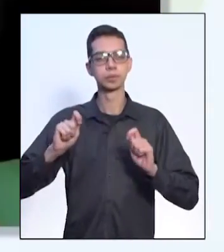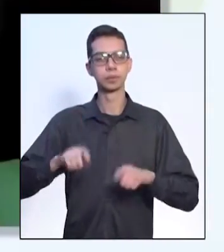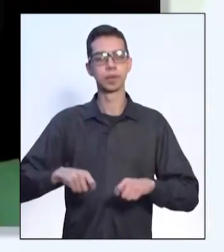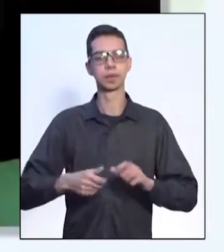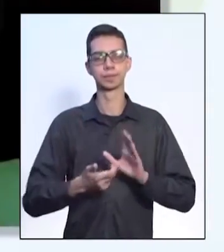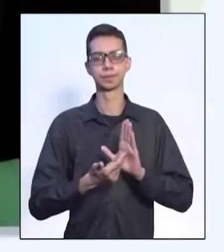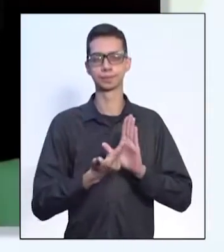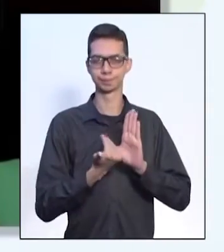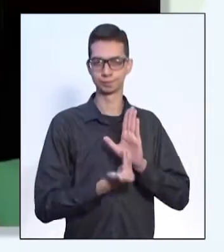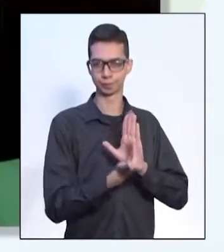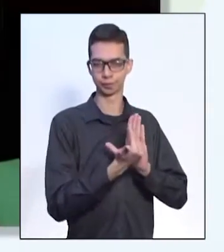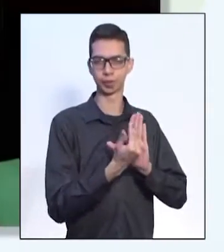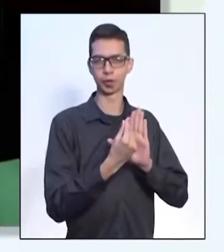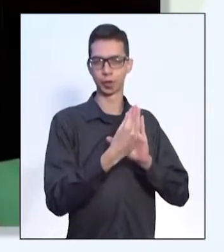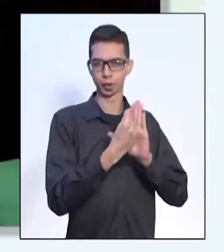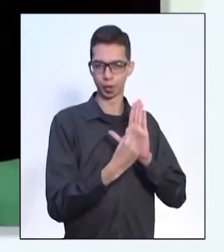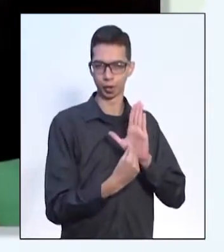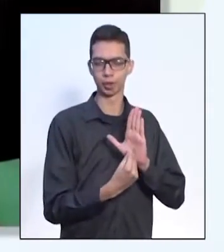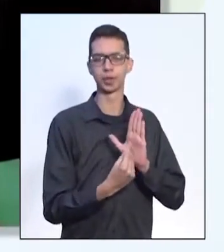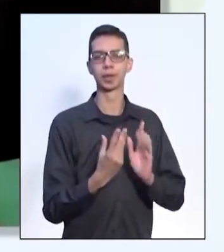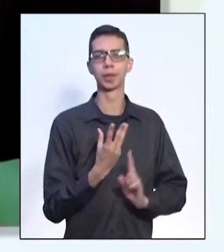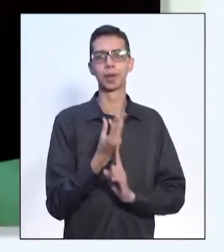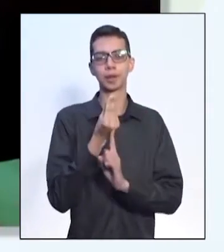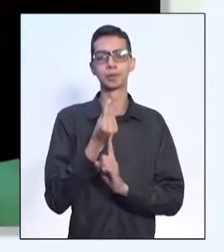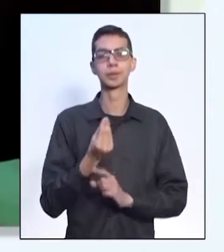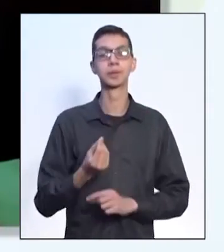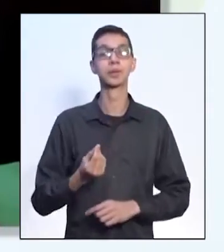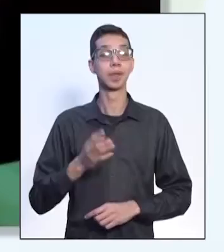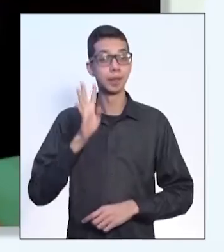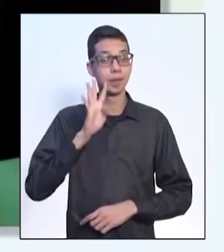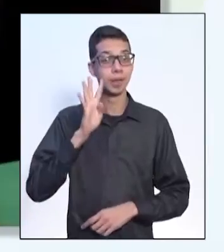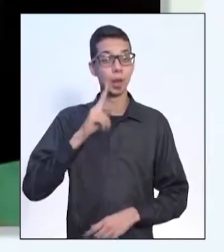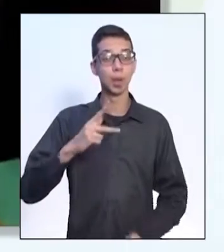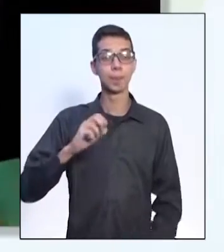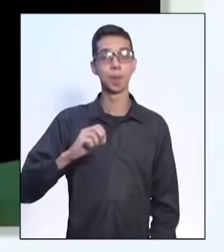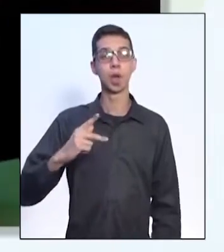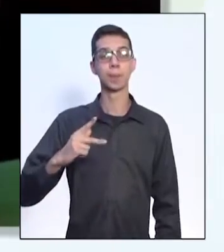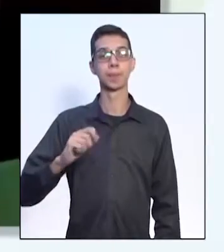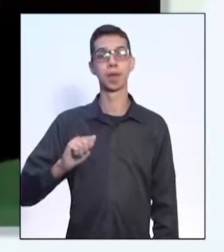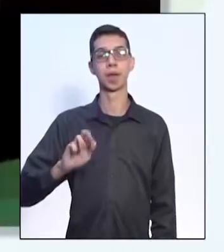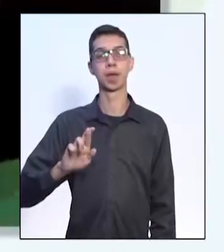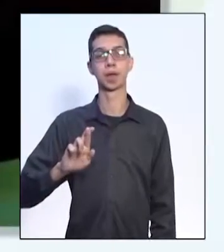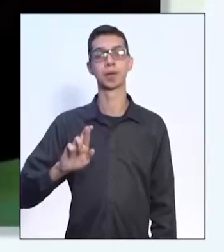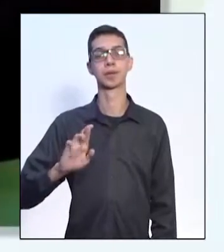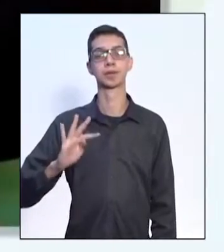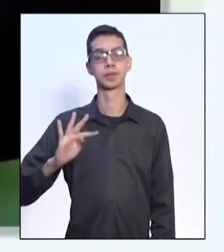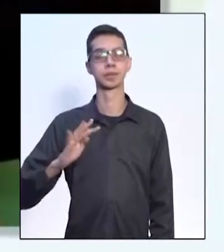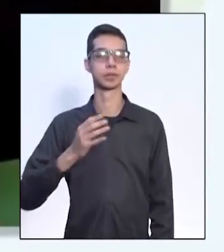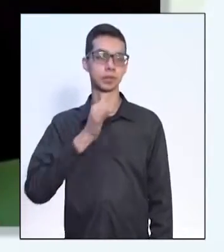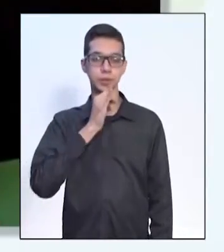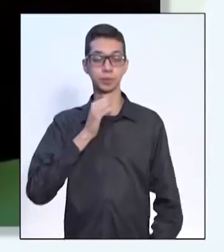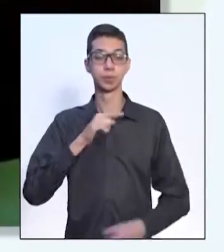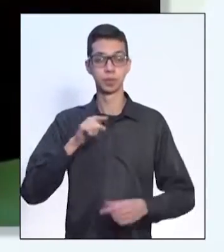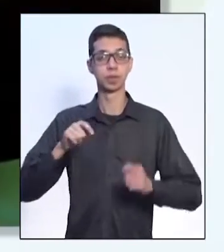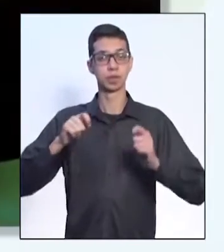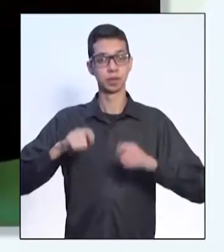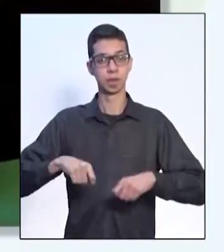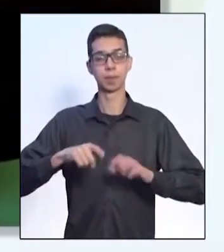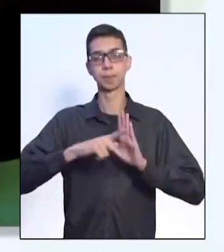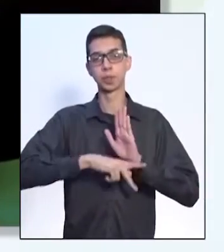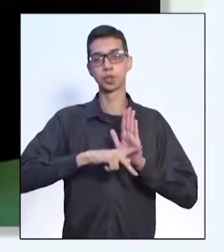pop-up. E esses cartões pop-ups, eles são legais de vocês criarem em outros projetos também. Então, se você